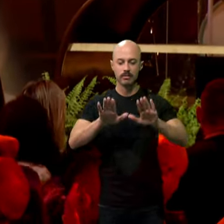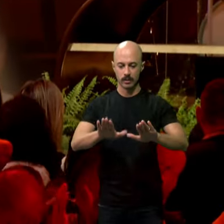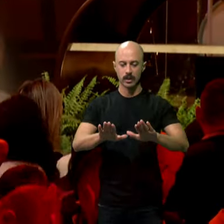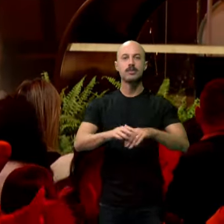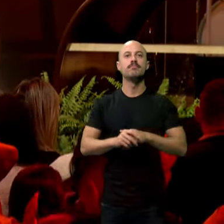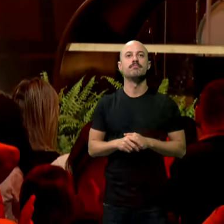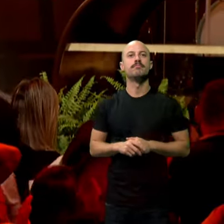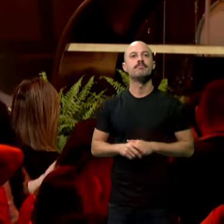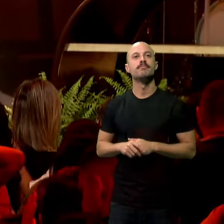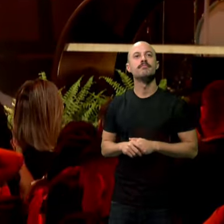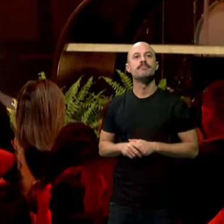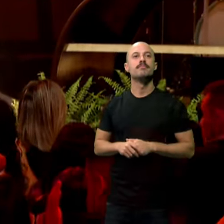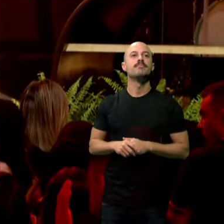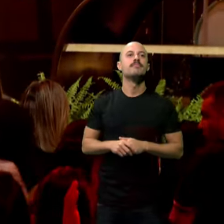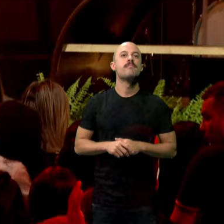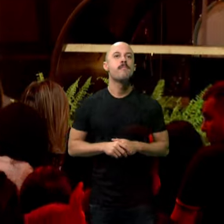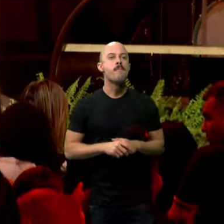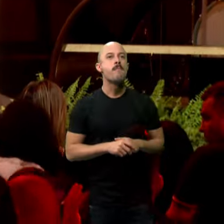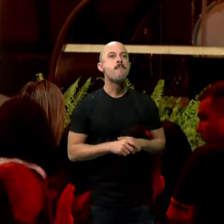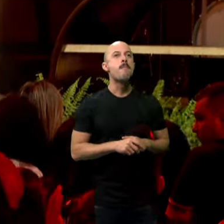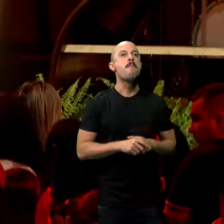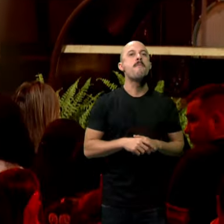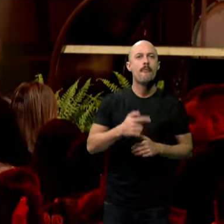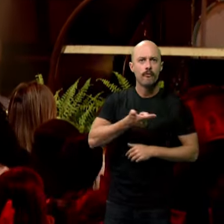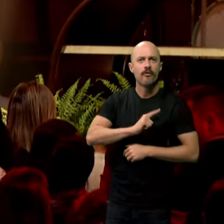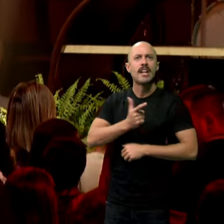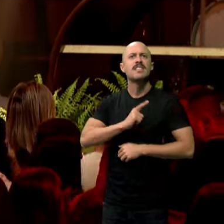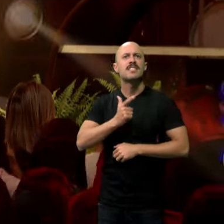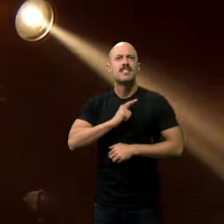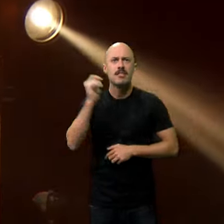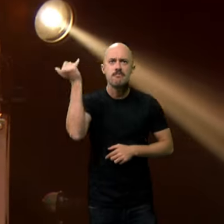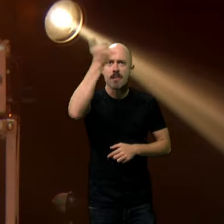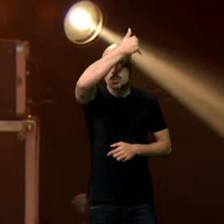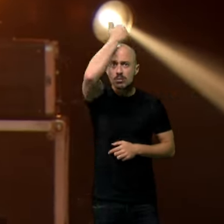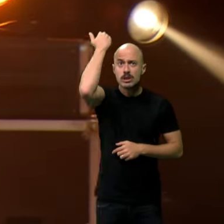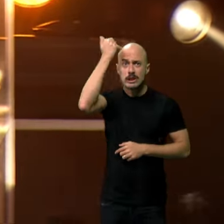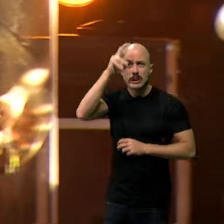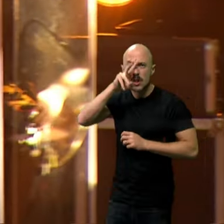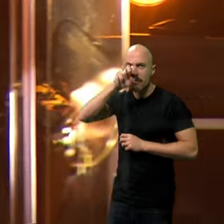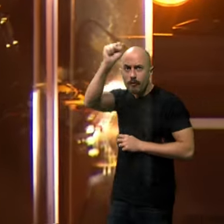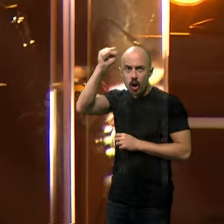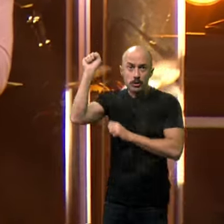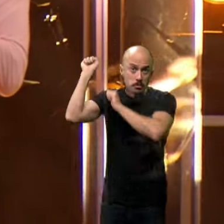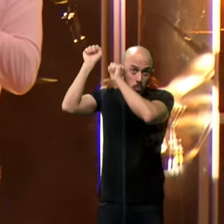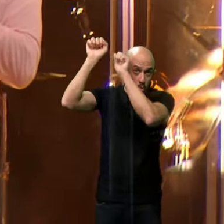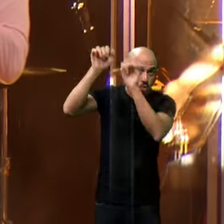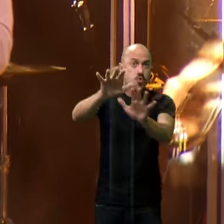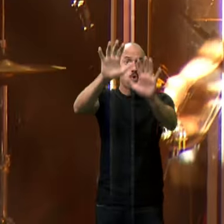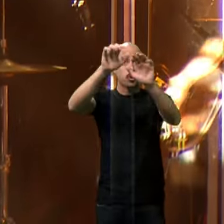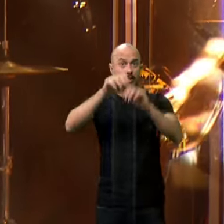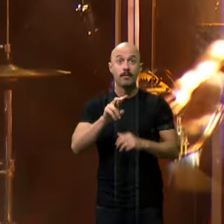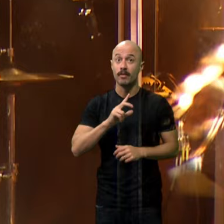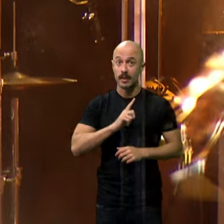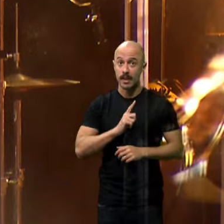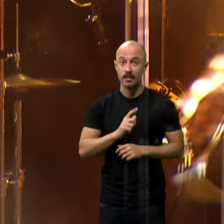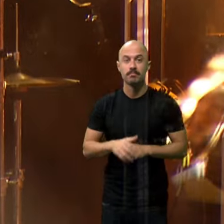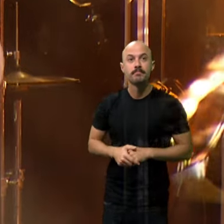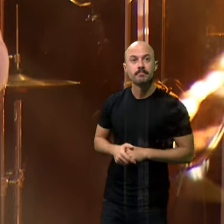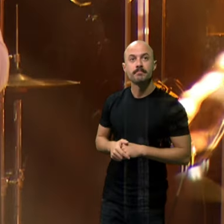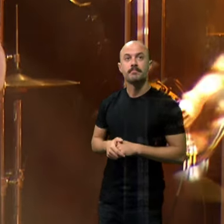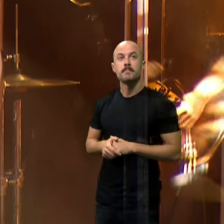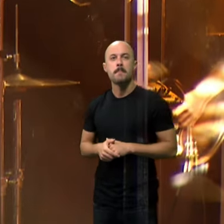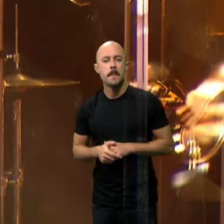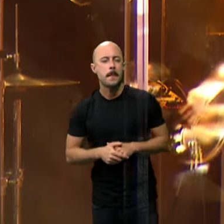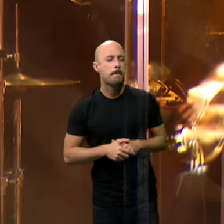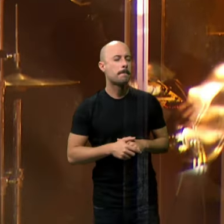sigam gerando, sigam gerando. Vai vir uma unção maior. Eu vou pedir a todos vocês que estão aqui, peguem a mão de alguém.